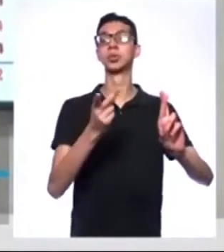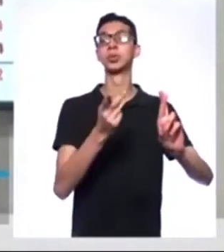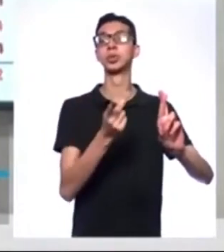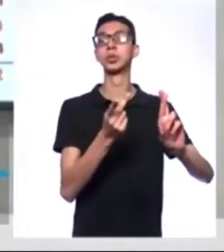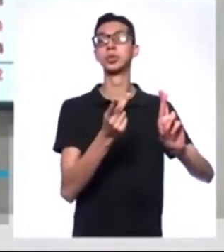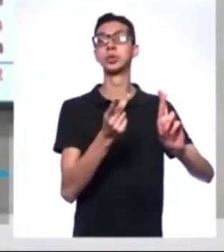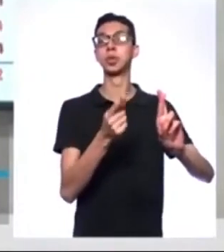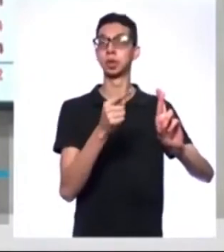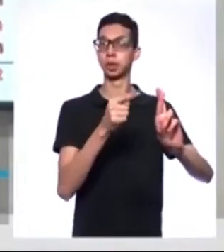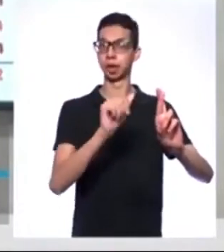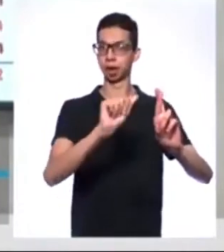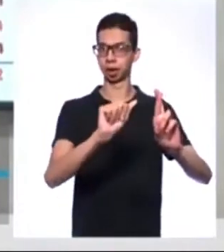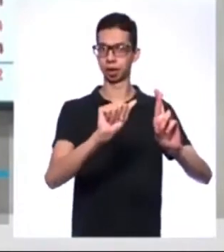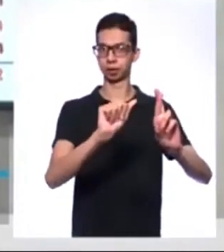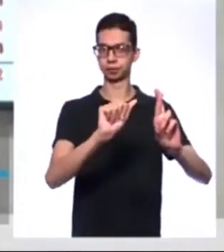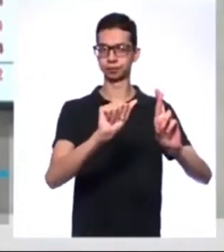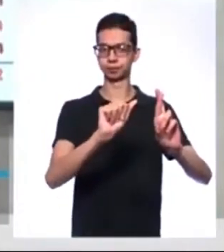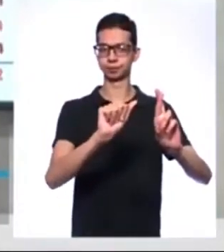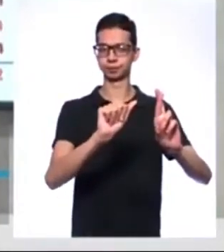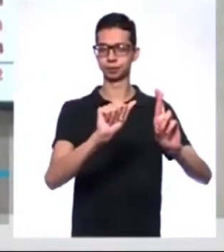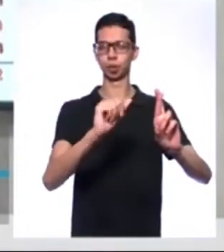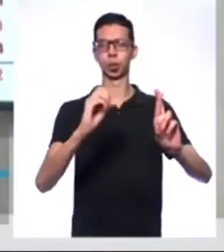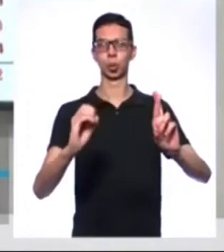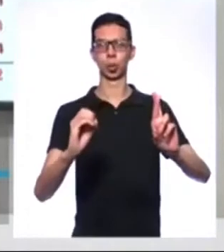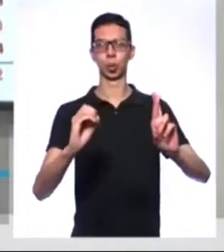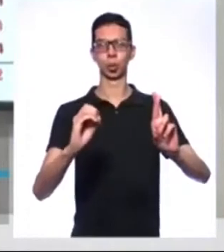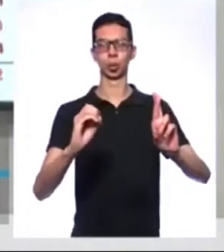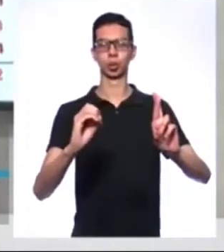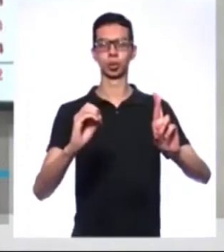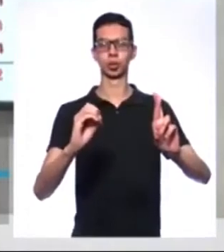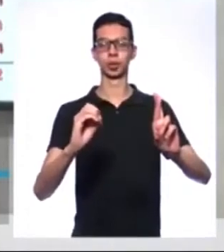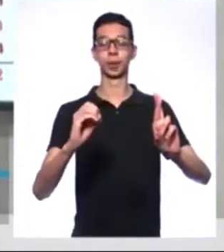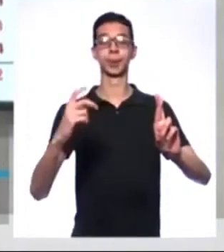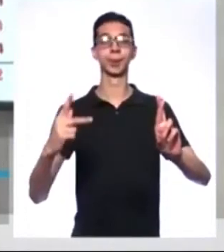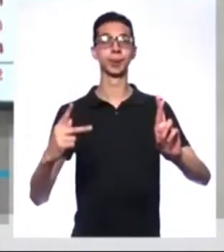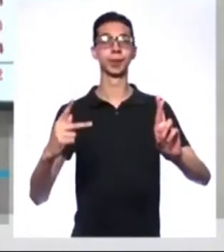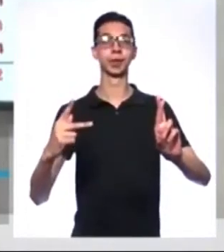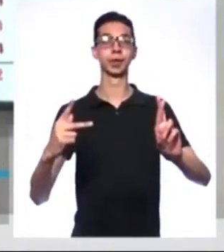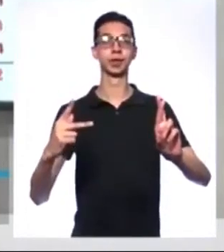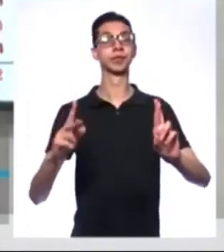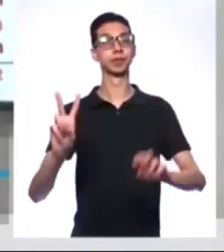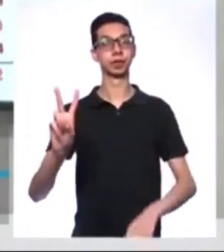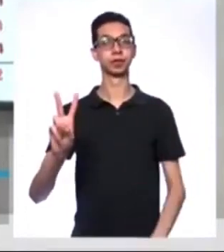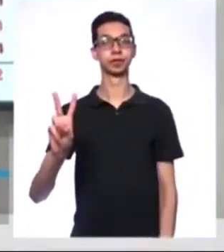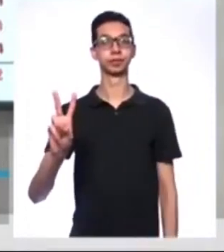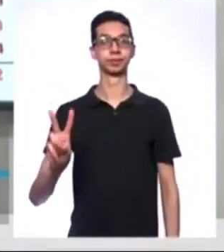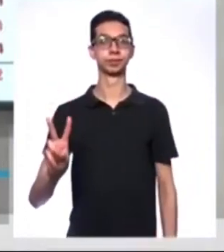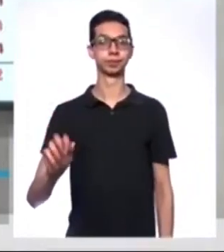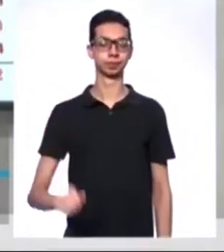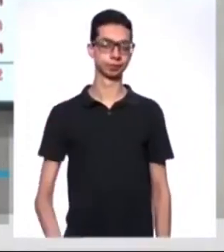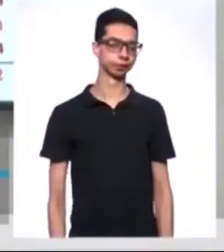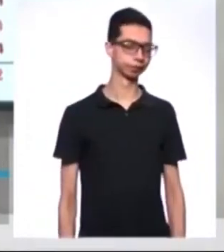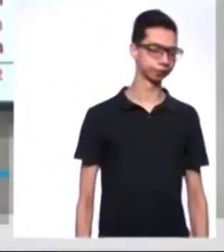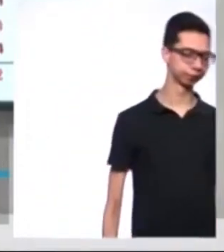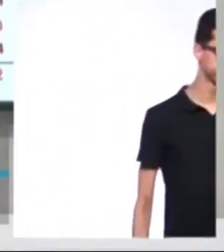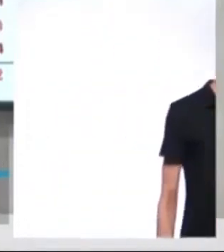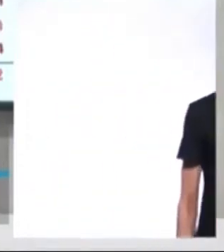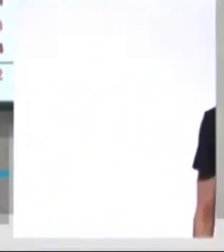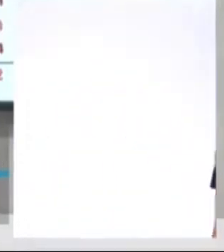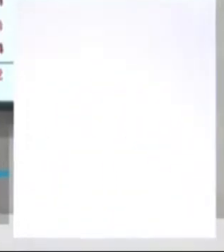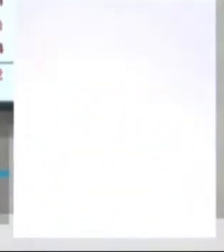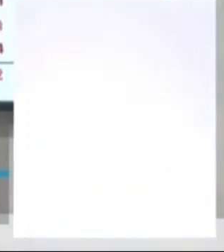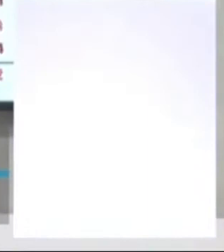alfabética lá a primeira é o ar depois é o ó depois é o ter depois eu ver o anagrama